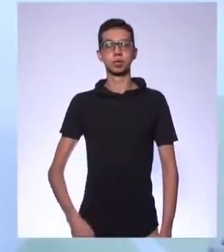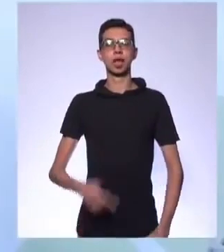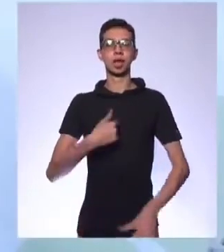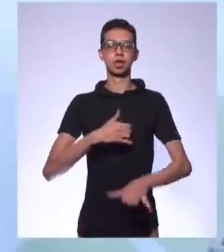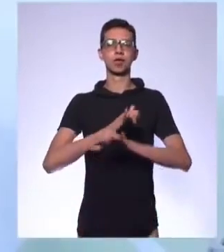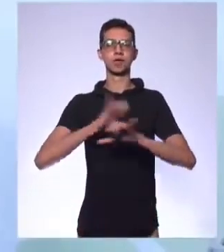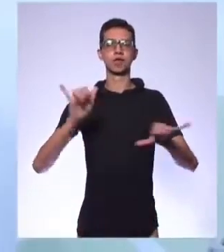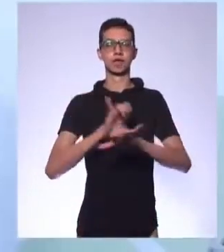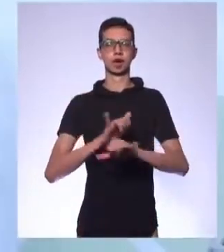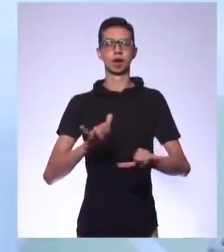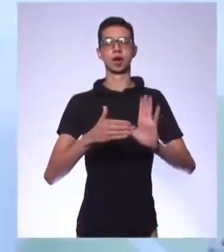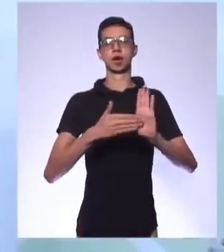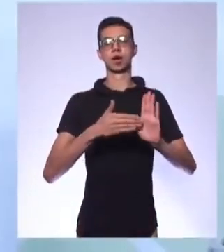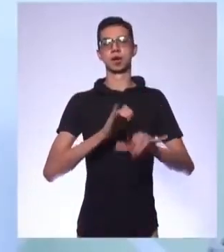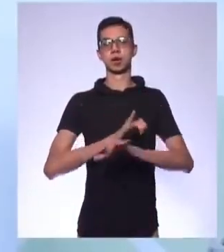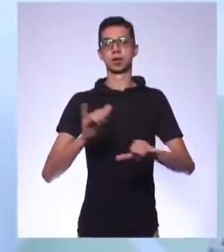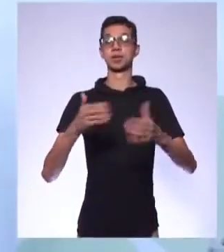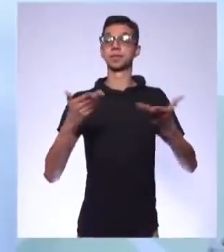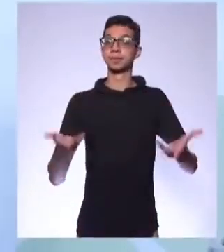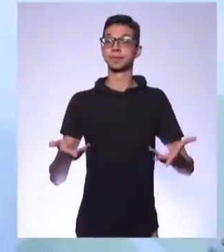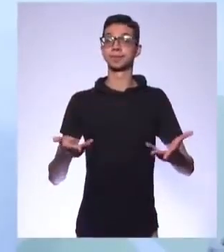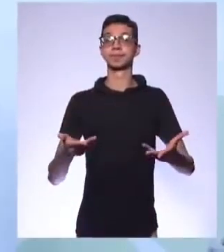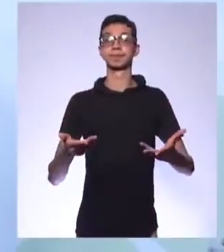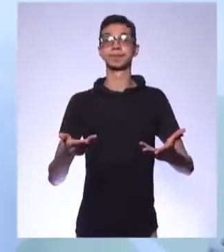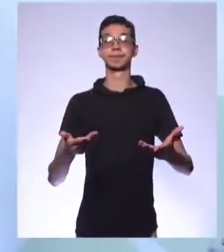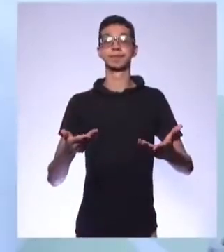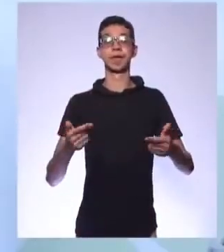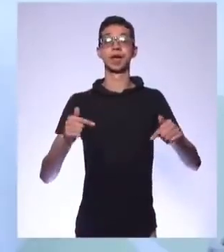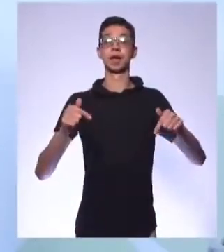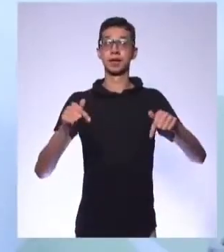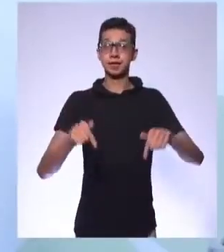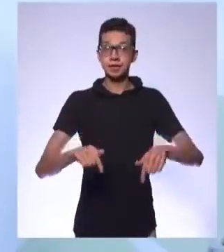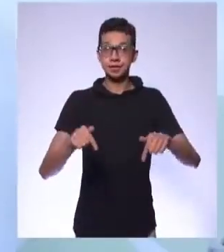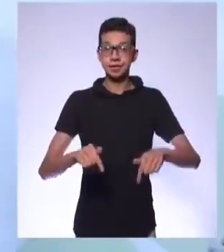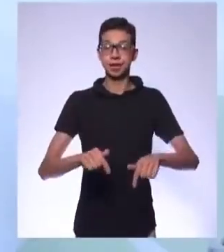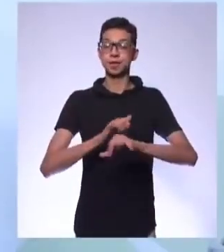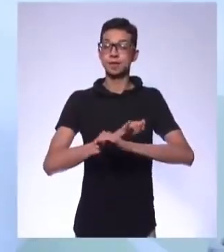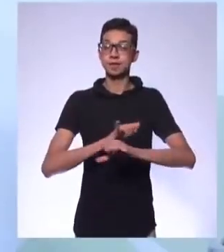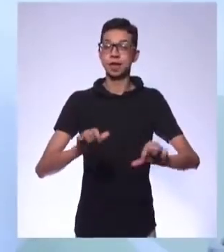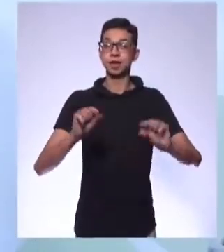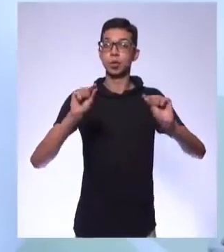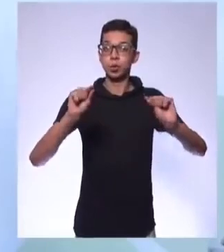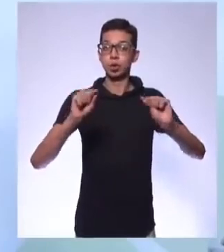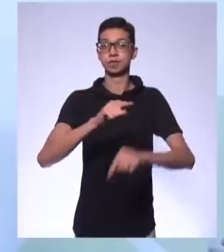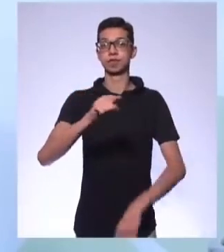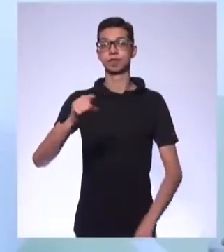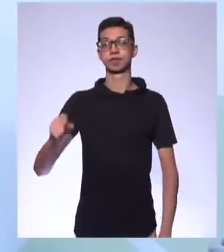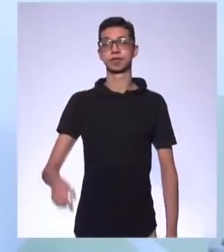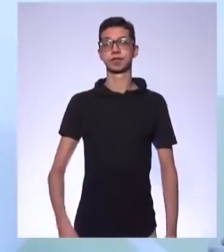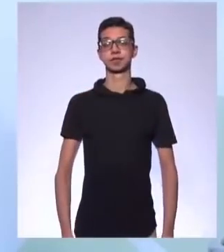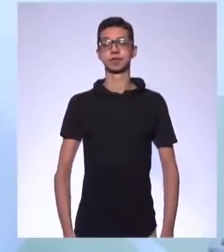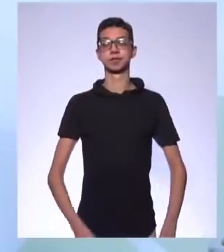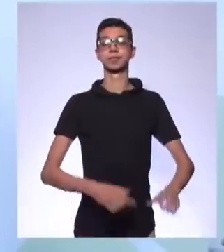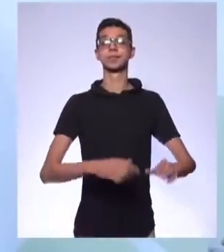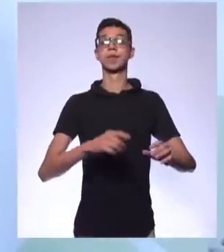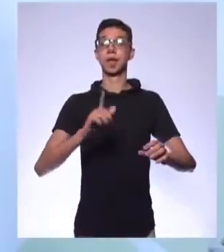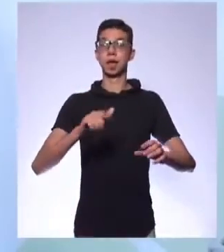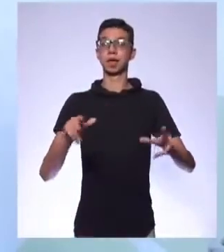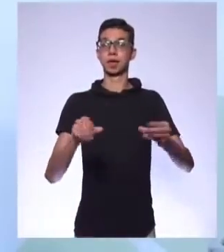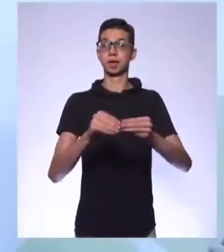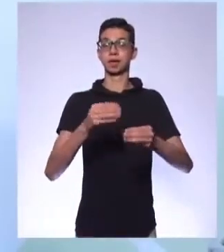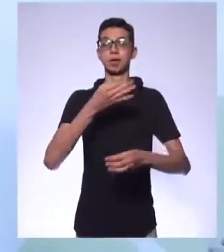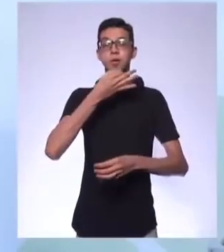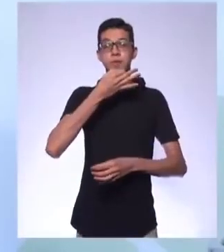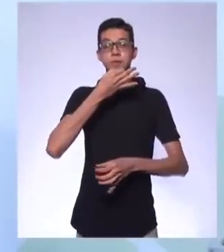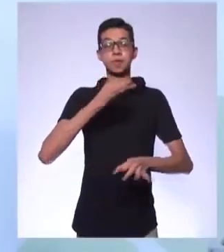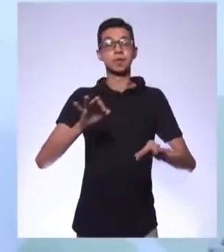resenha crítica honesta, trazendo a minha opinião. Mas aqui, a gente está falando da resenha crítica honesta, que você vai trazer a sua opinião. Olha a diferença